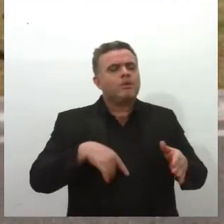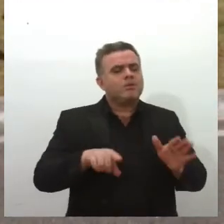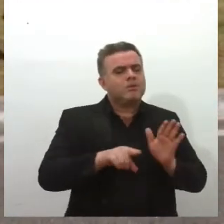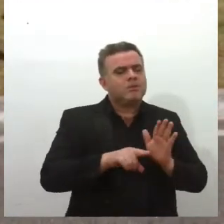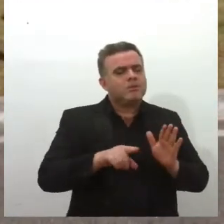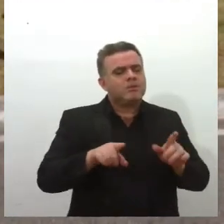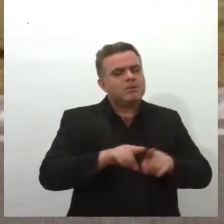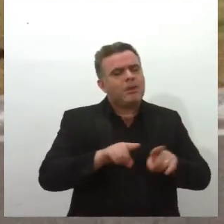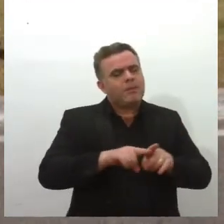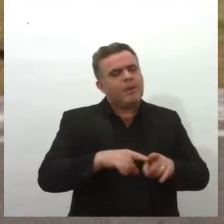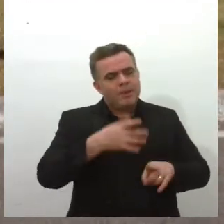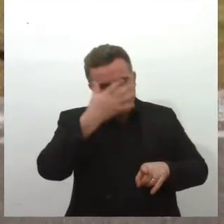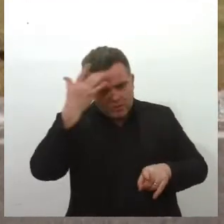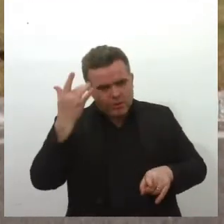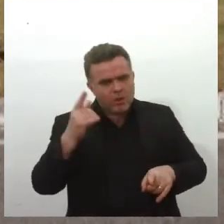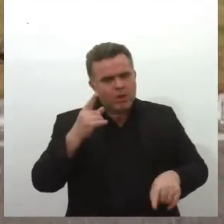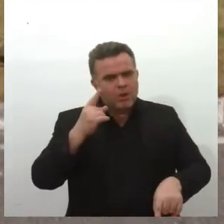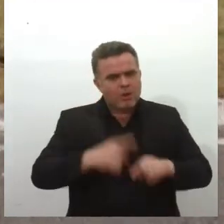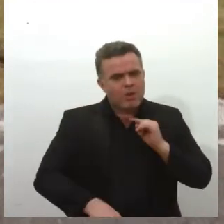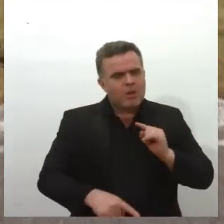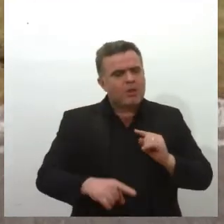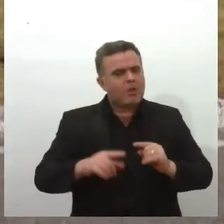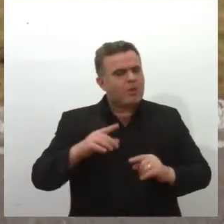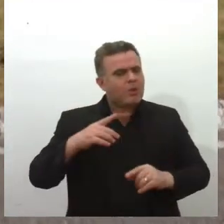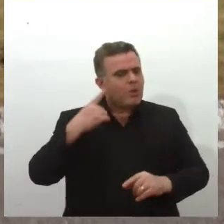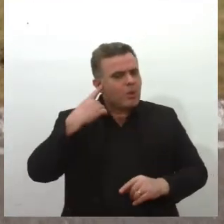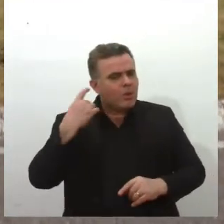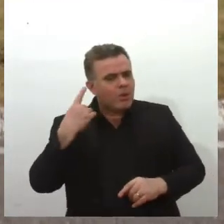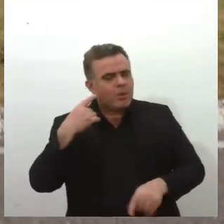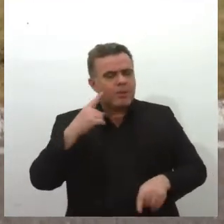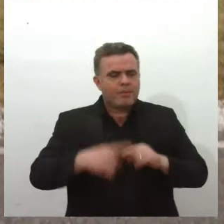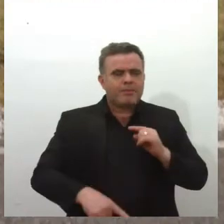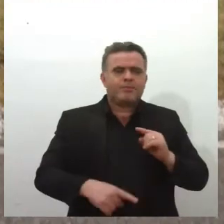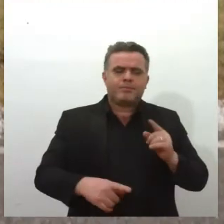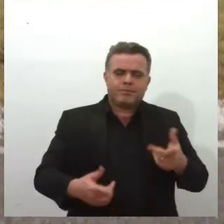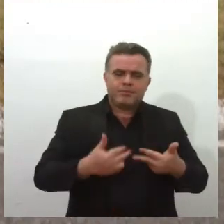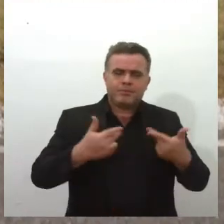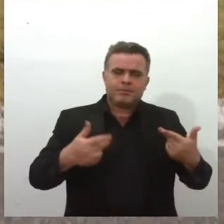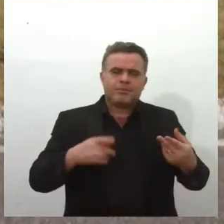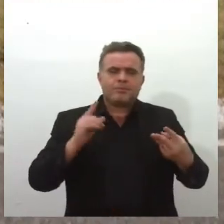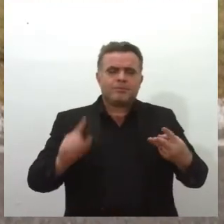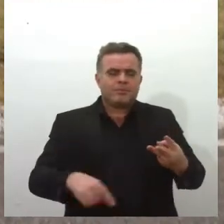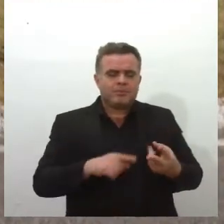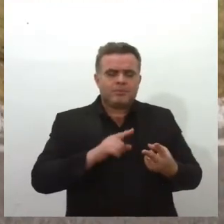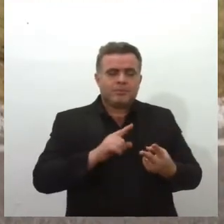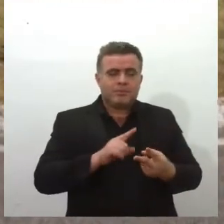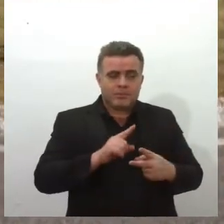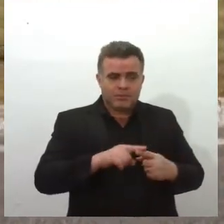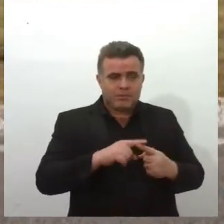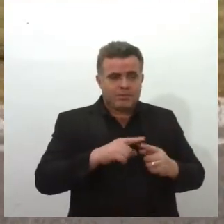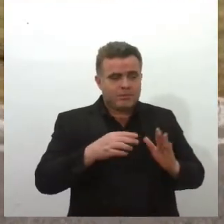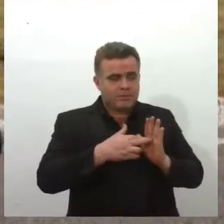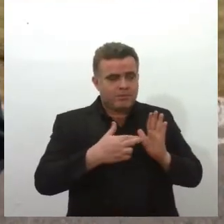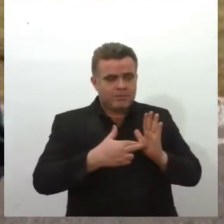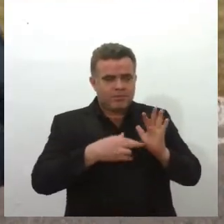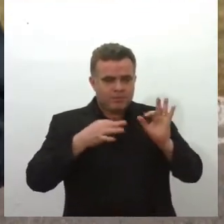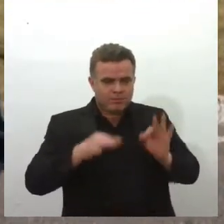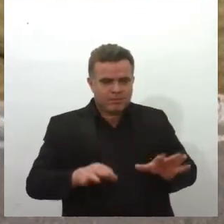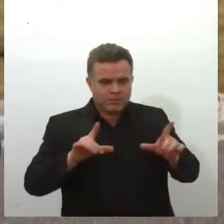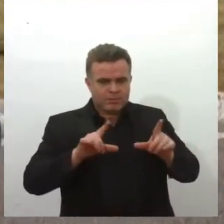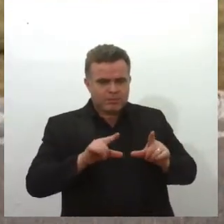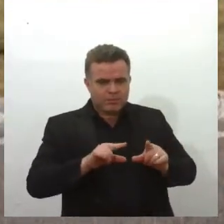abuso sonoro e aglomerações que não foram autorizadas. Como as medidas restritivas elas estão reduzindo,